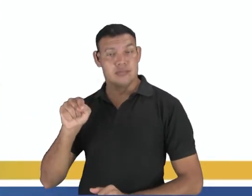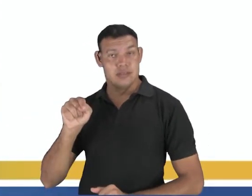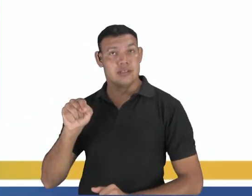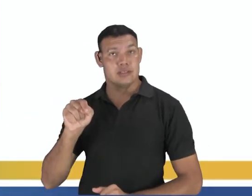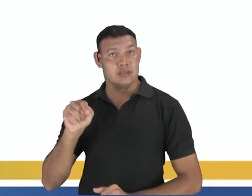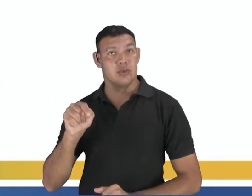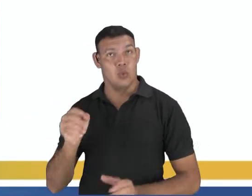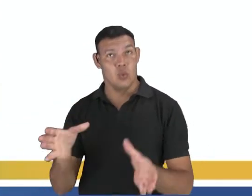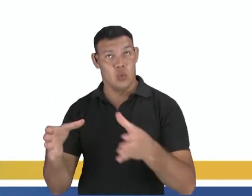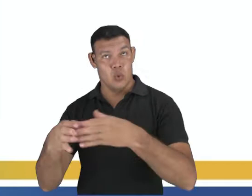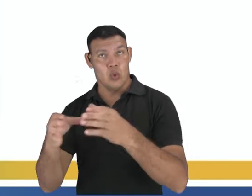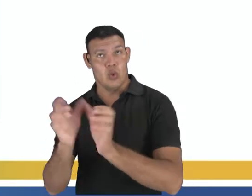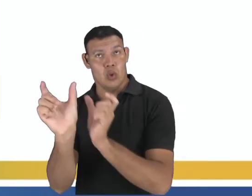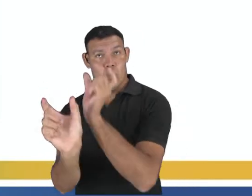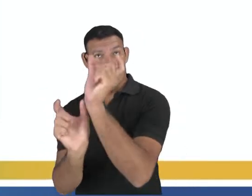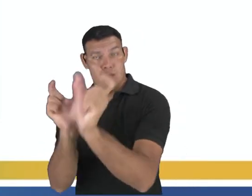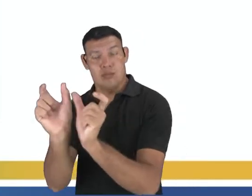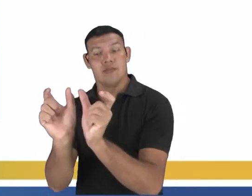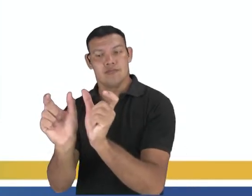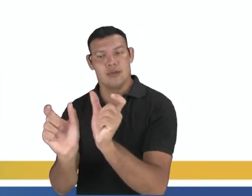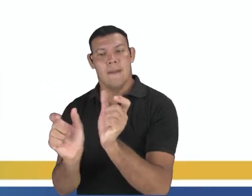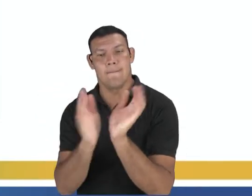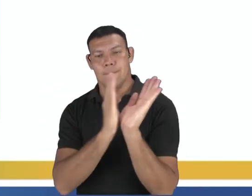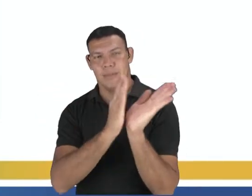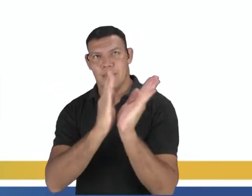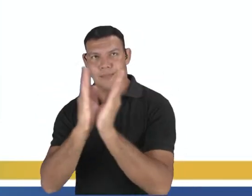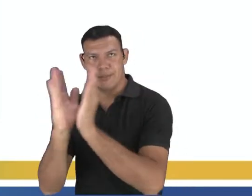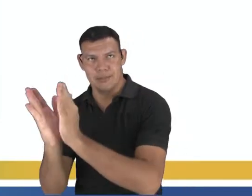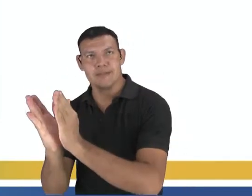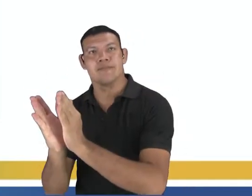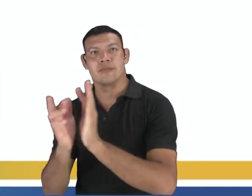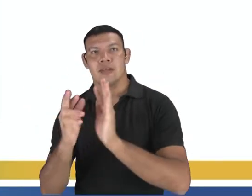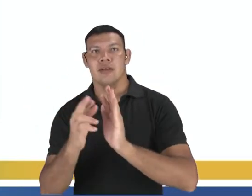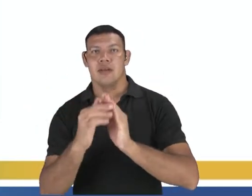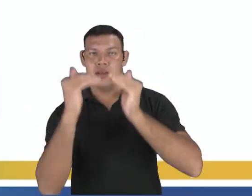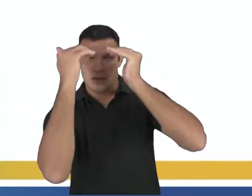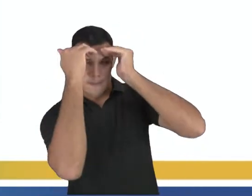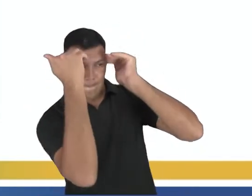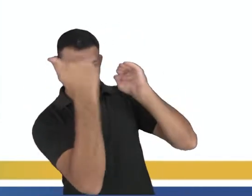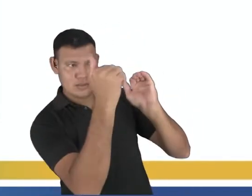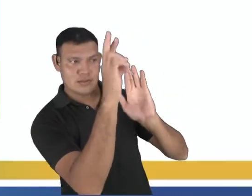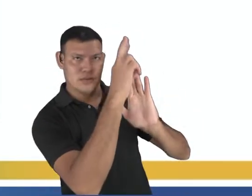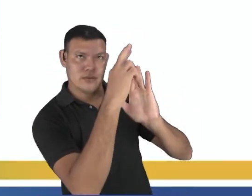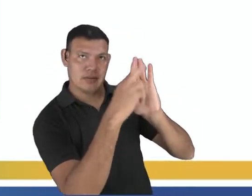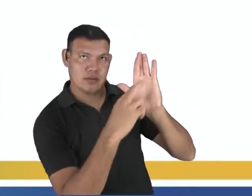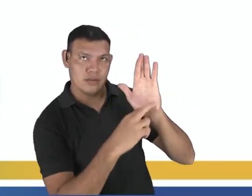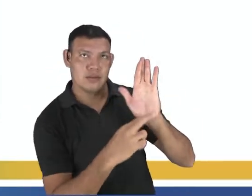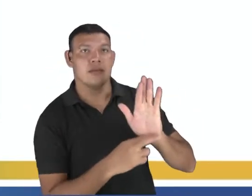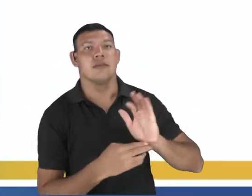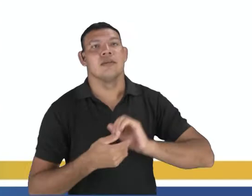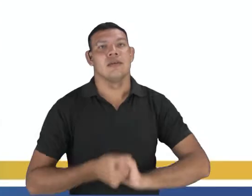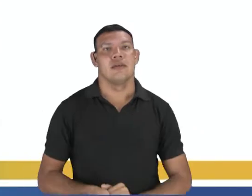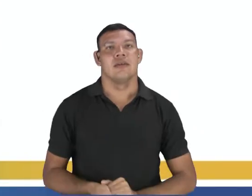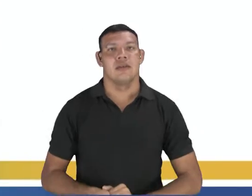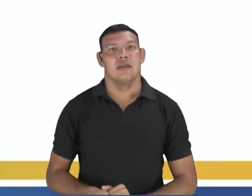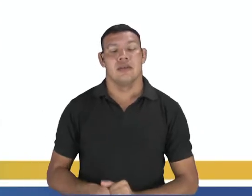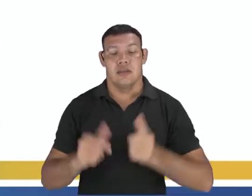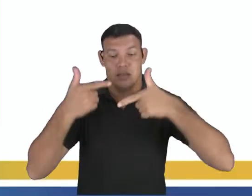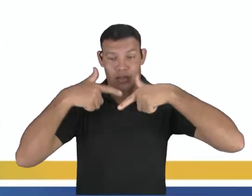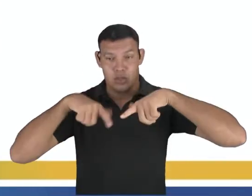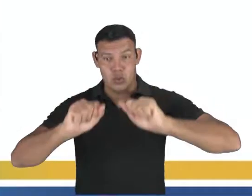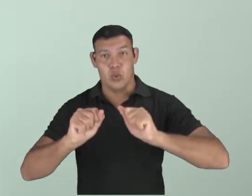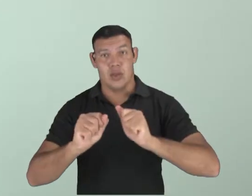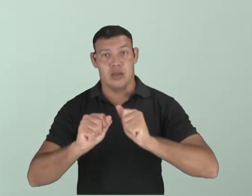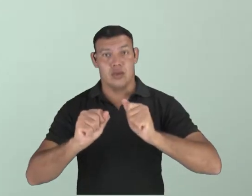palavras organizadas por regras gramaticais. Ou seja, a língua é o todo e a linguagem é o que está dentro da